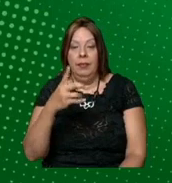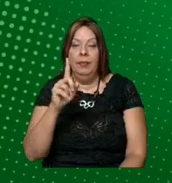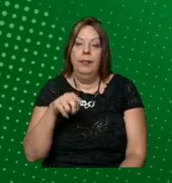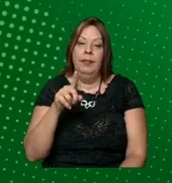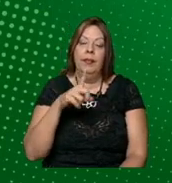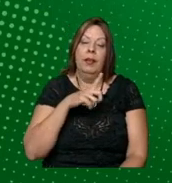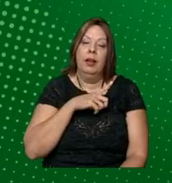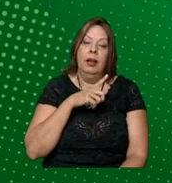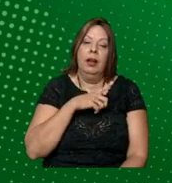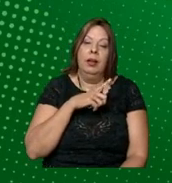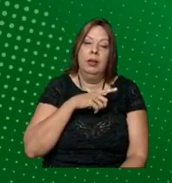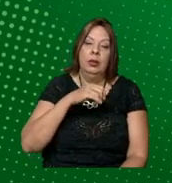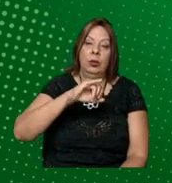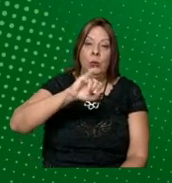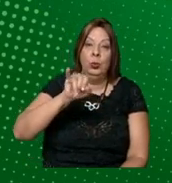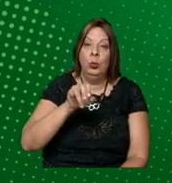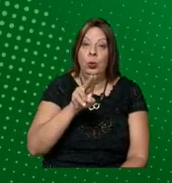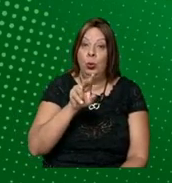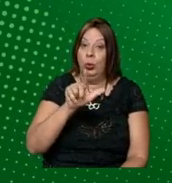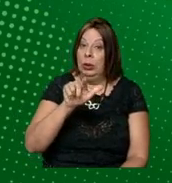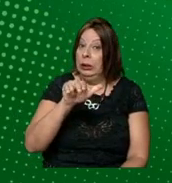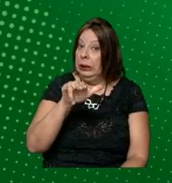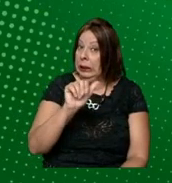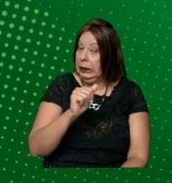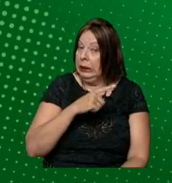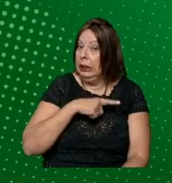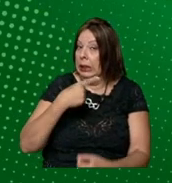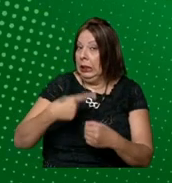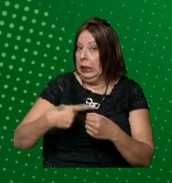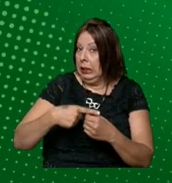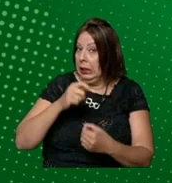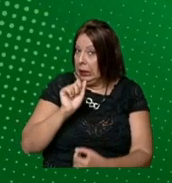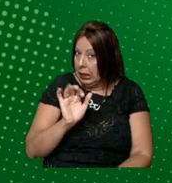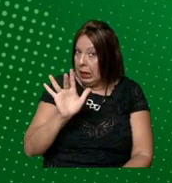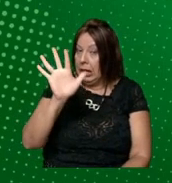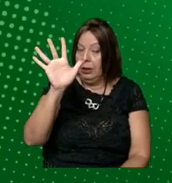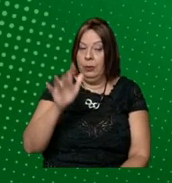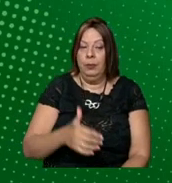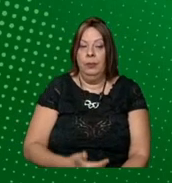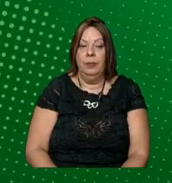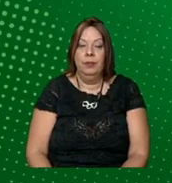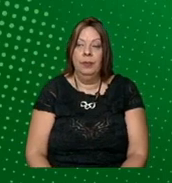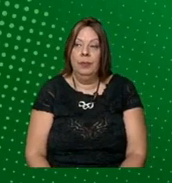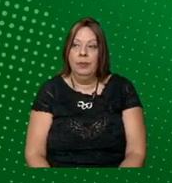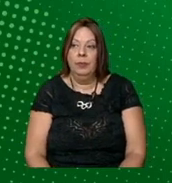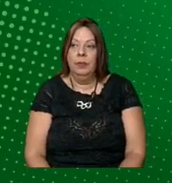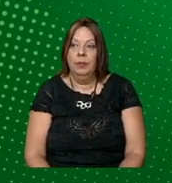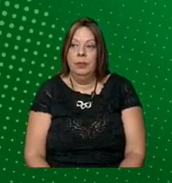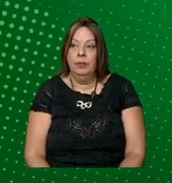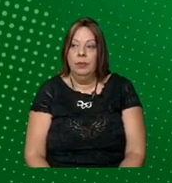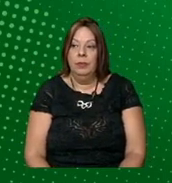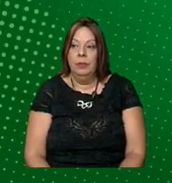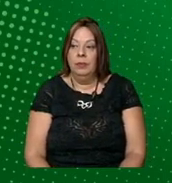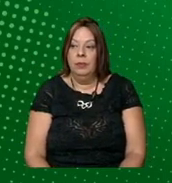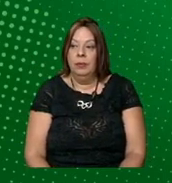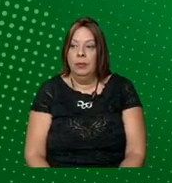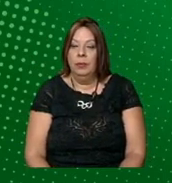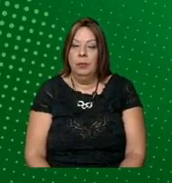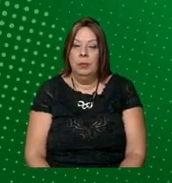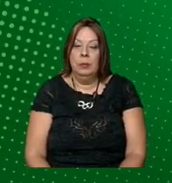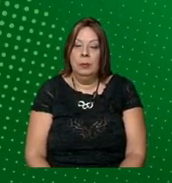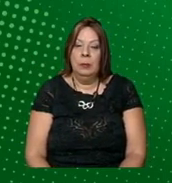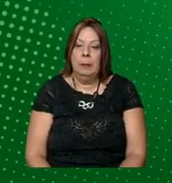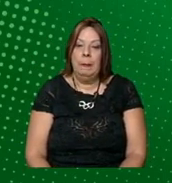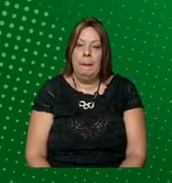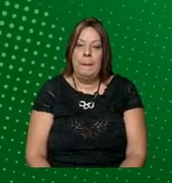357604, 357604, a Juliana, da minha cidade, Pé Quente, Lagarto, a minha conterrânea, garantiu na Tenda do Mercado, que